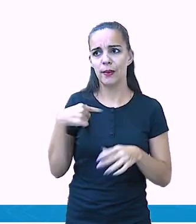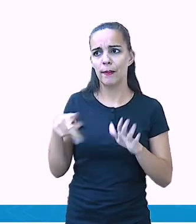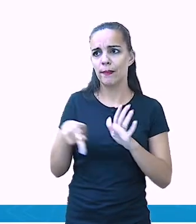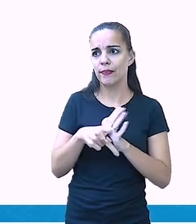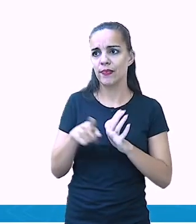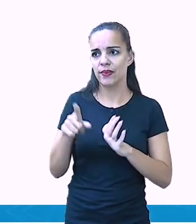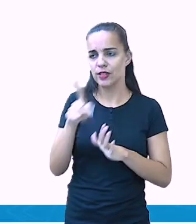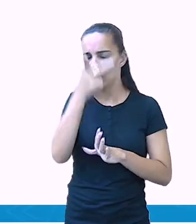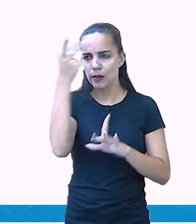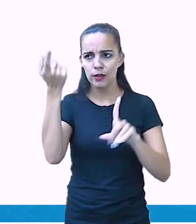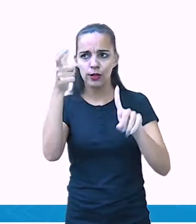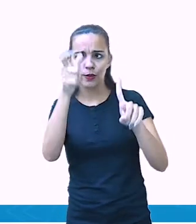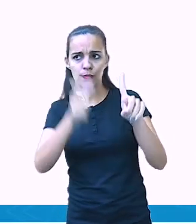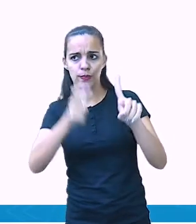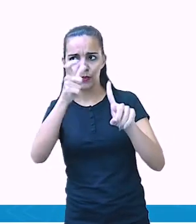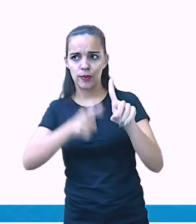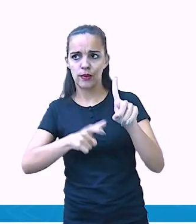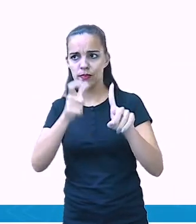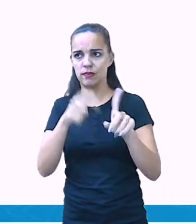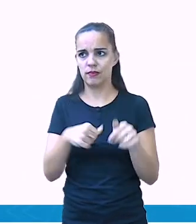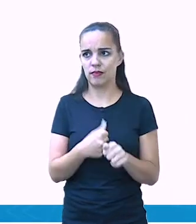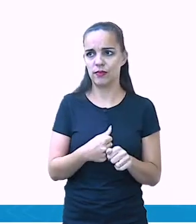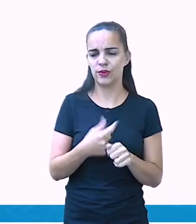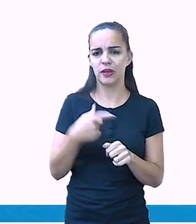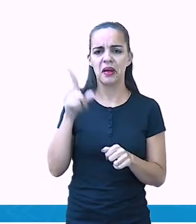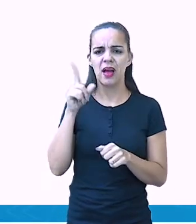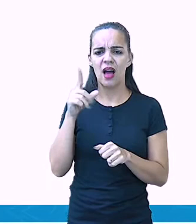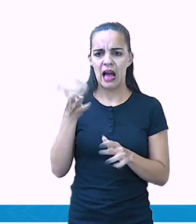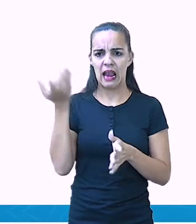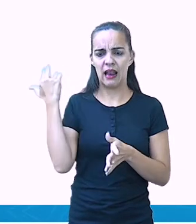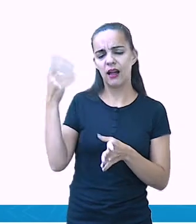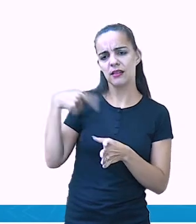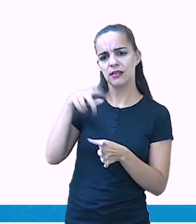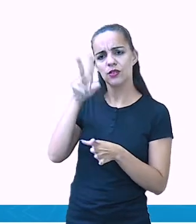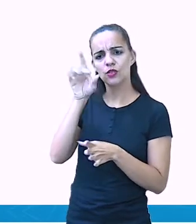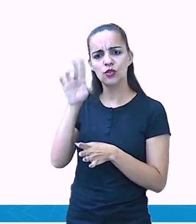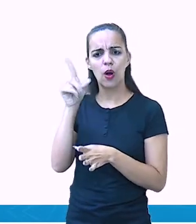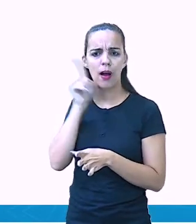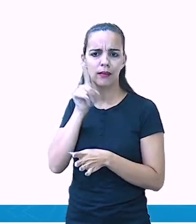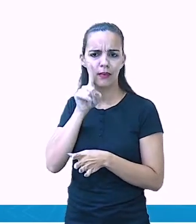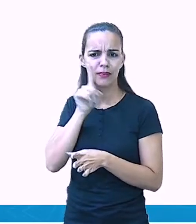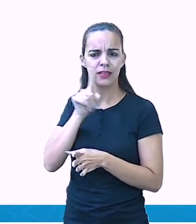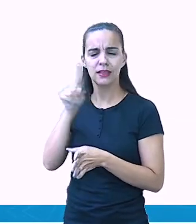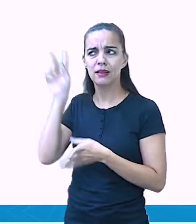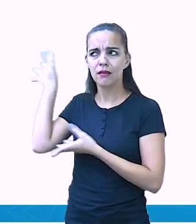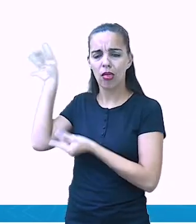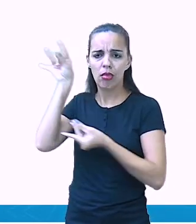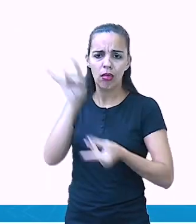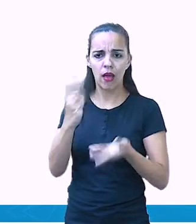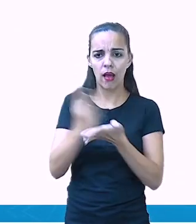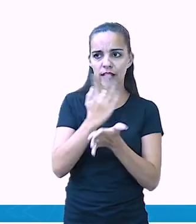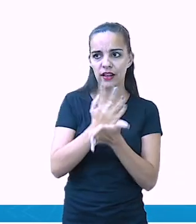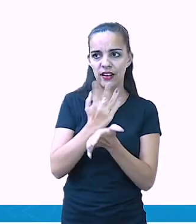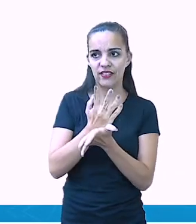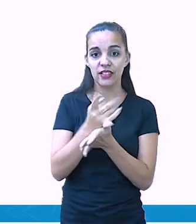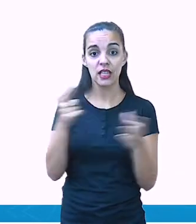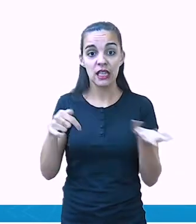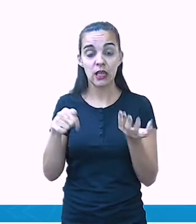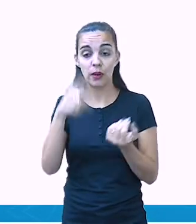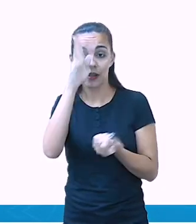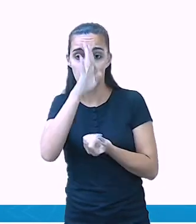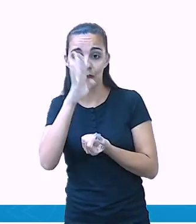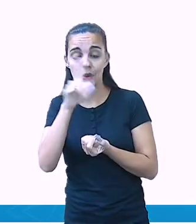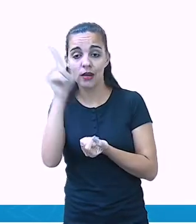de personagens geralmente americanos. Então aqui a gente veio trazendo, olha, uma nova